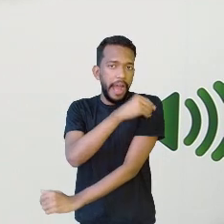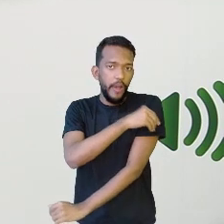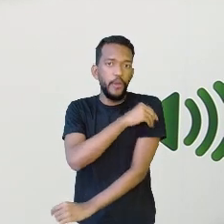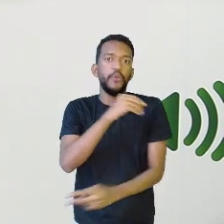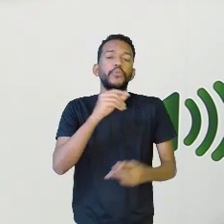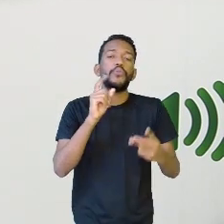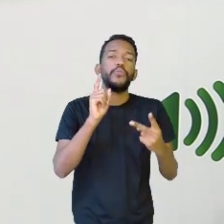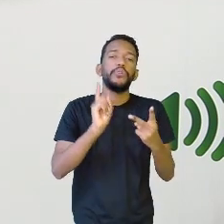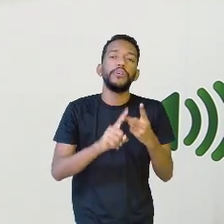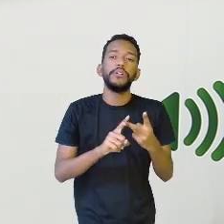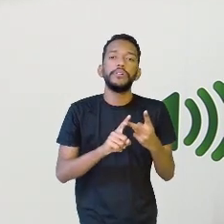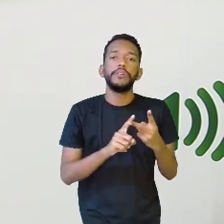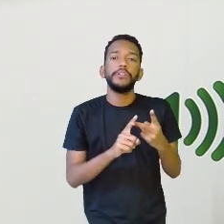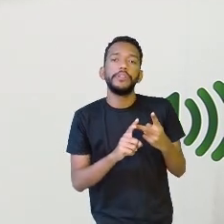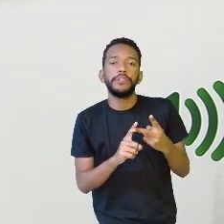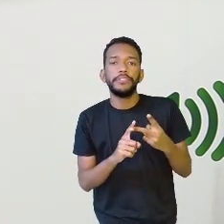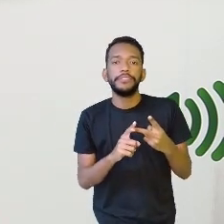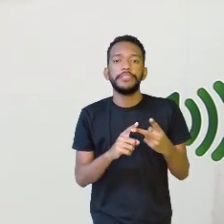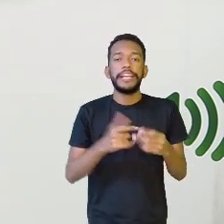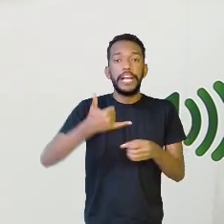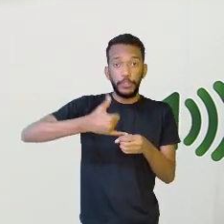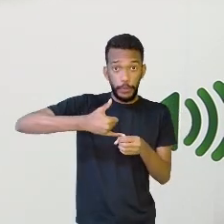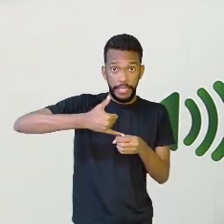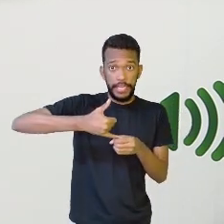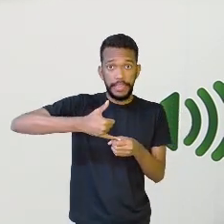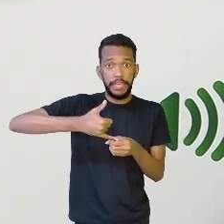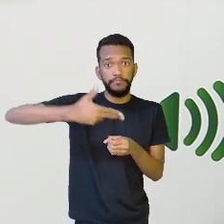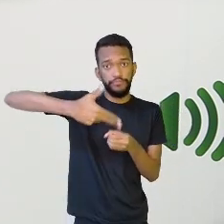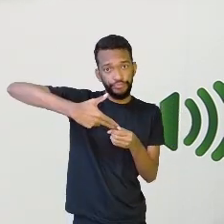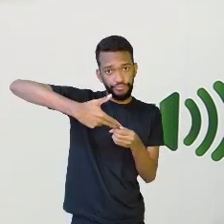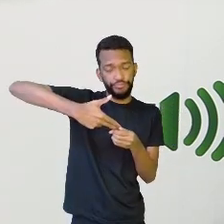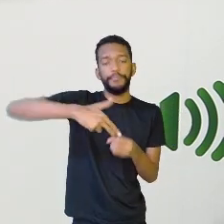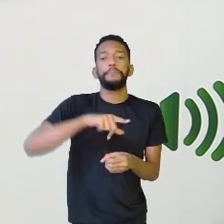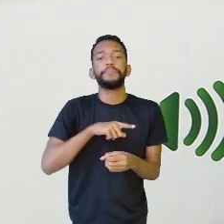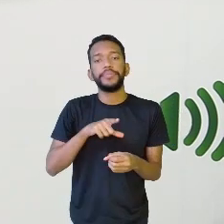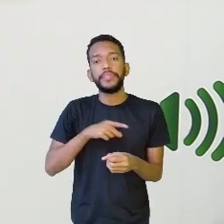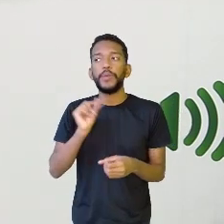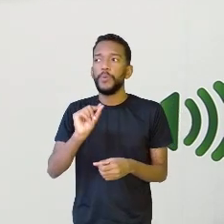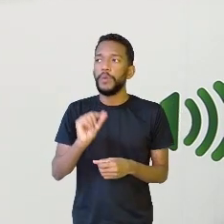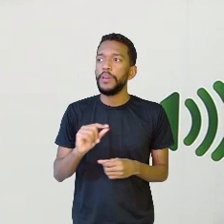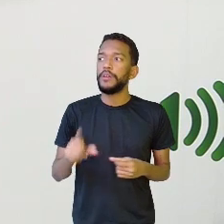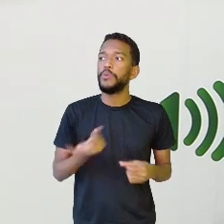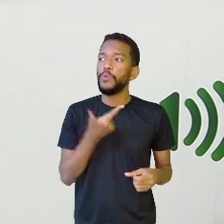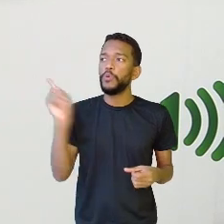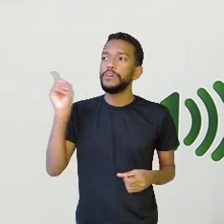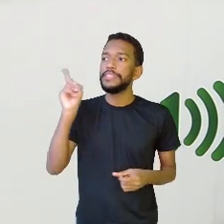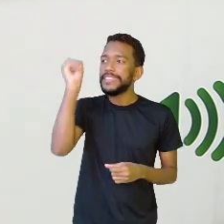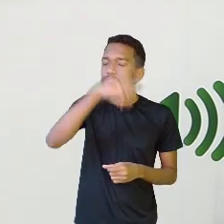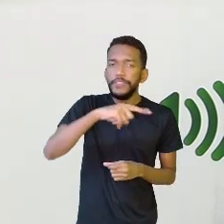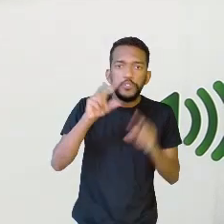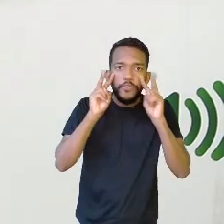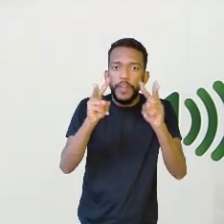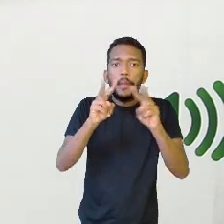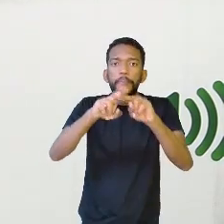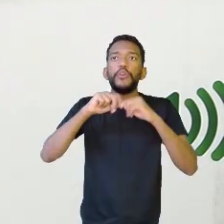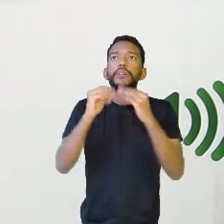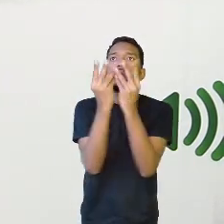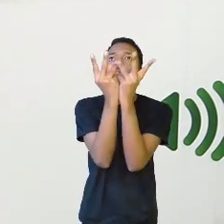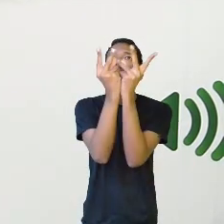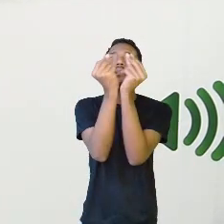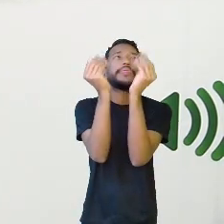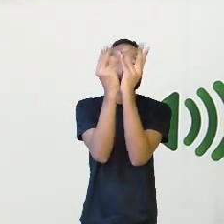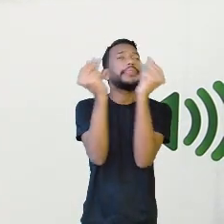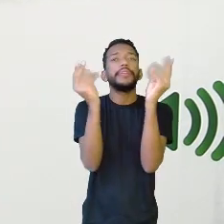também temos aqueles combustíveis que são até mais difíceis da gente ver, porque eles são